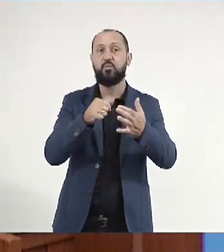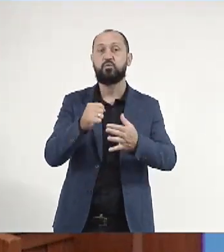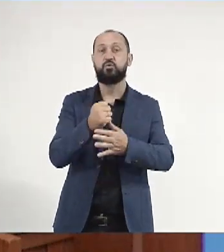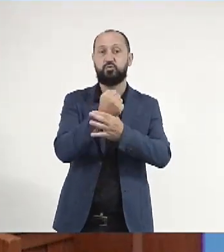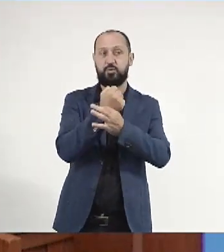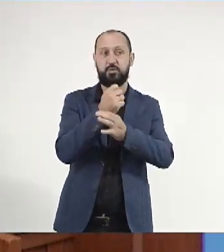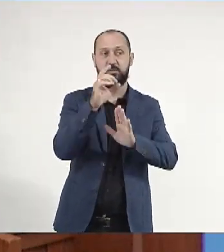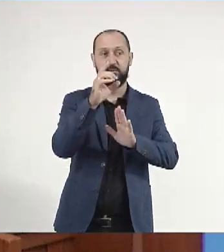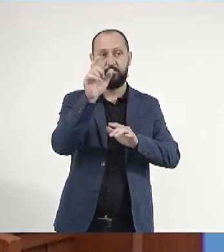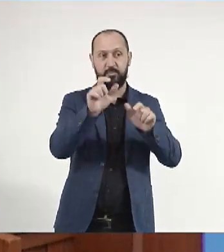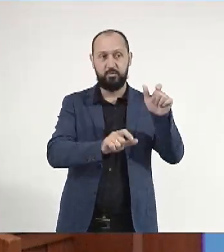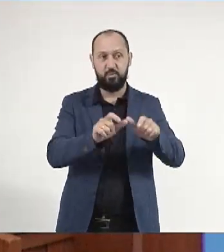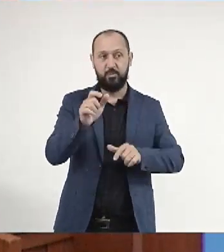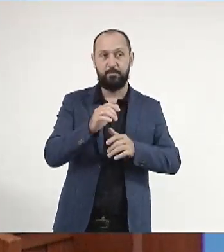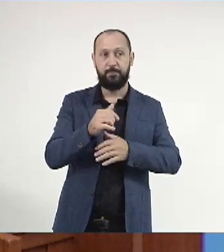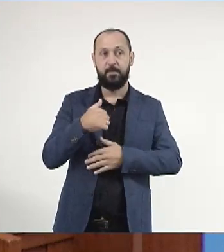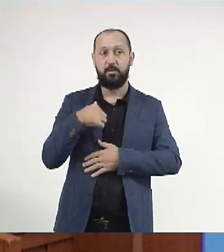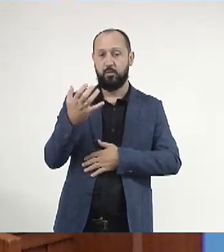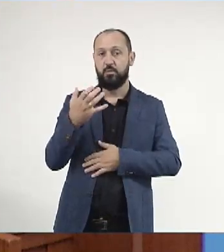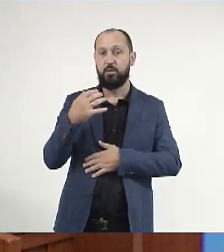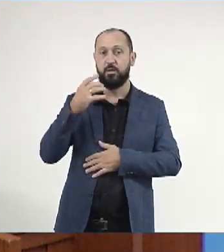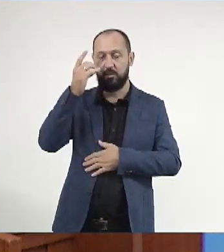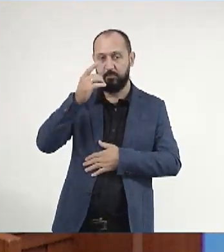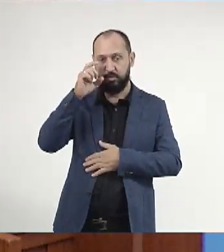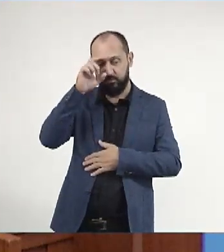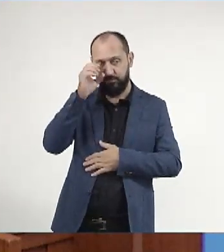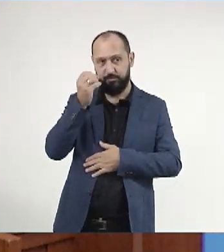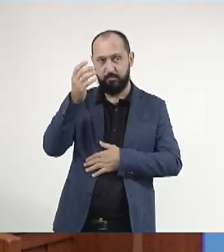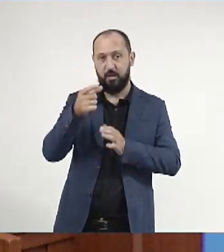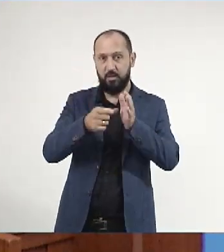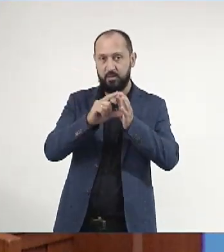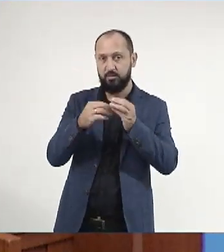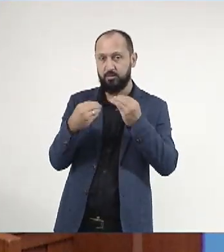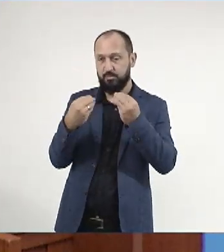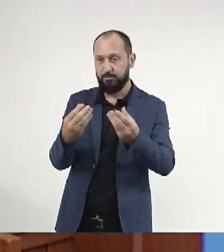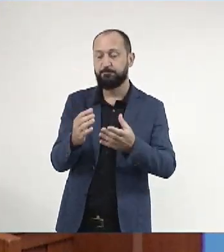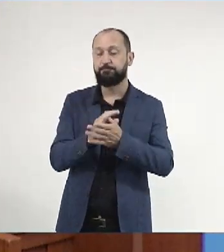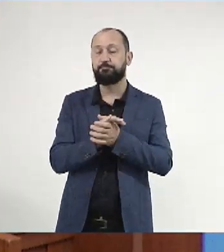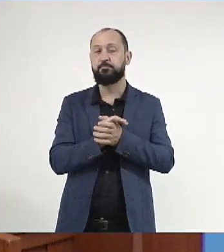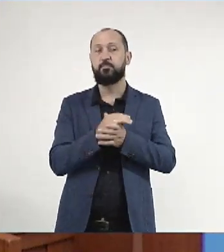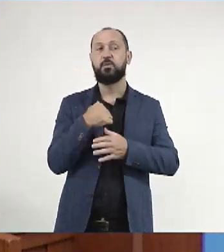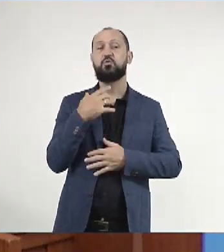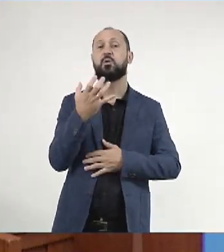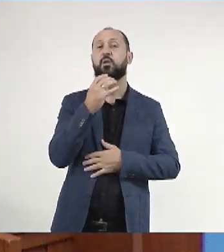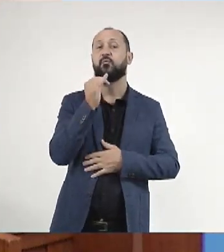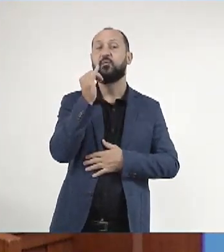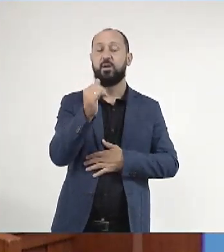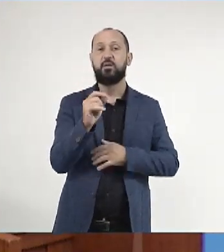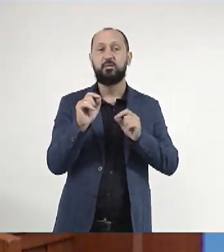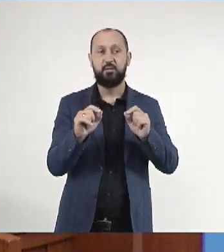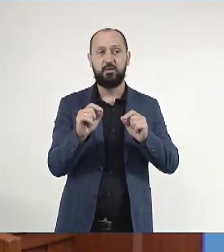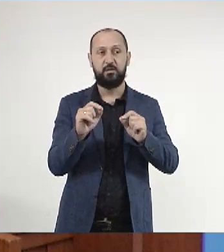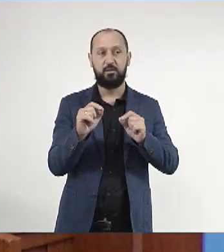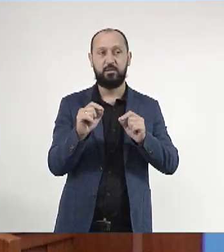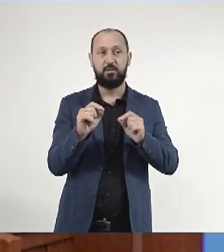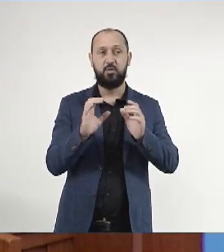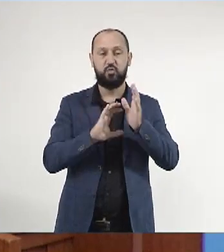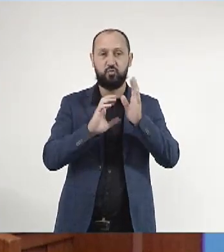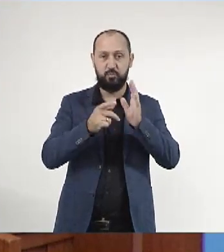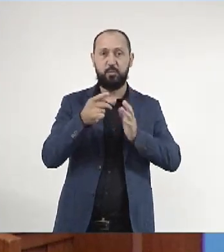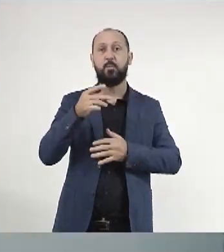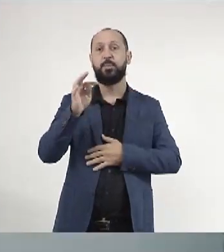direitos dessas pessoas. Eu aqui, deputado Pedrocian, antes de passar a palavra a Vossa Excelência, quero dizer que sou do Partido